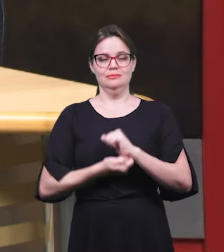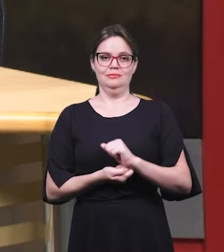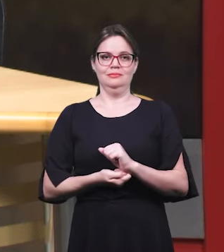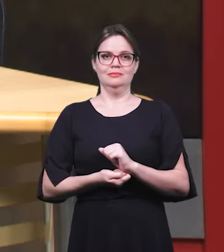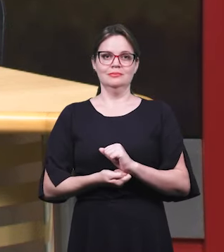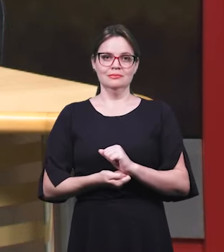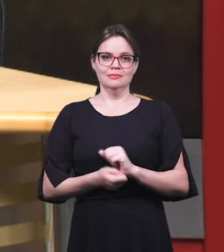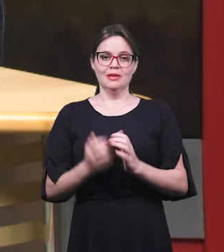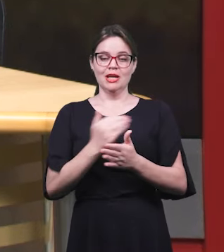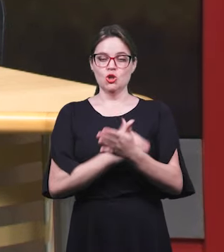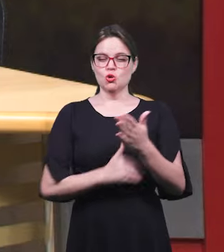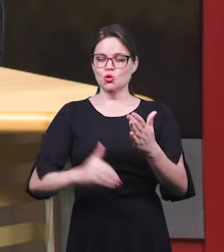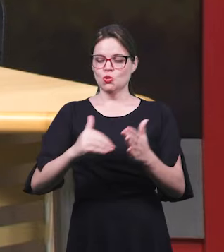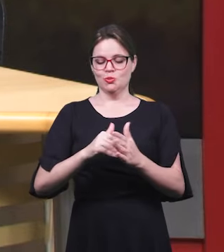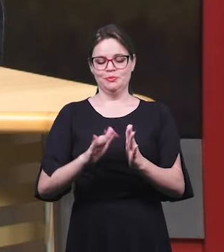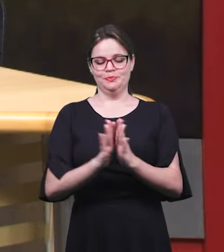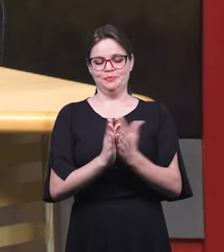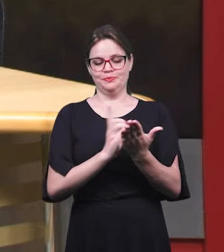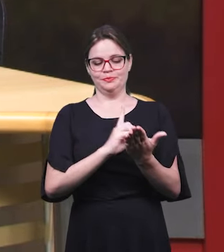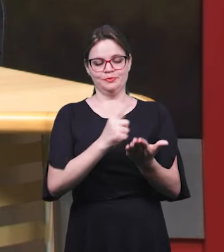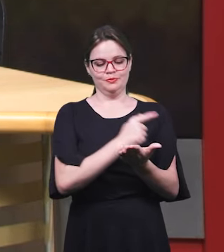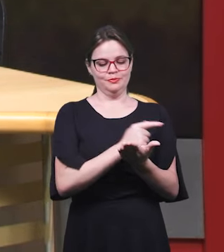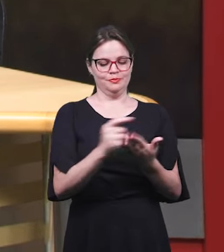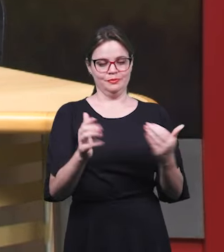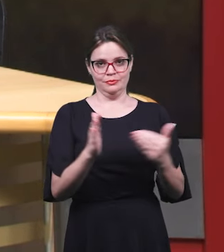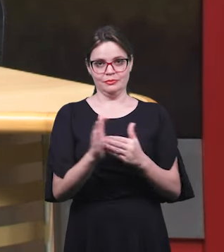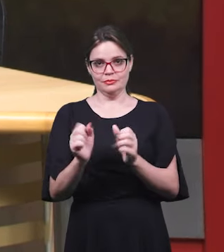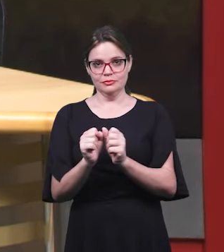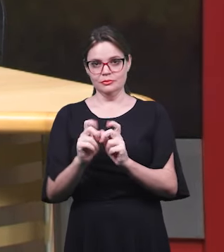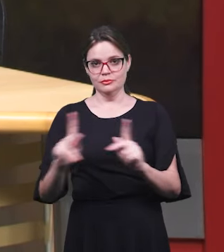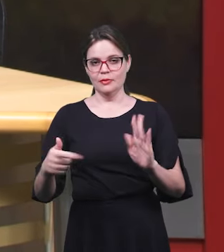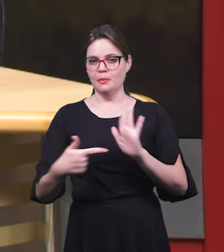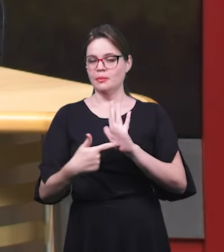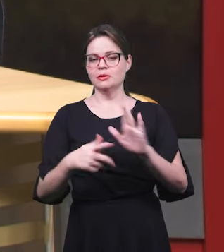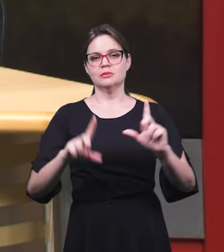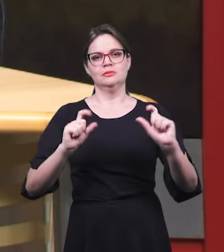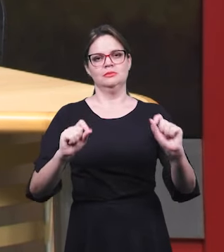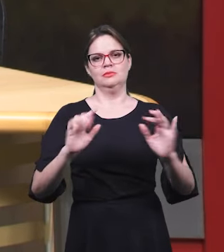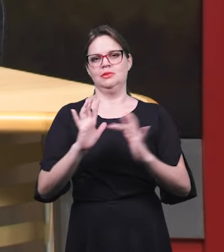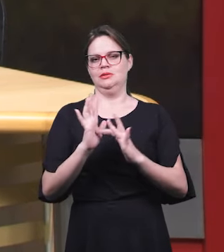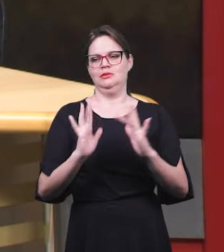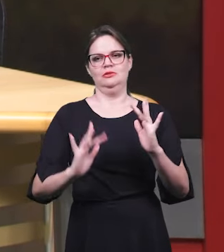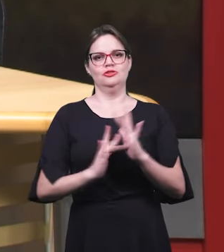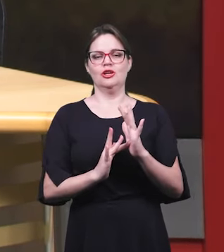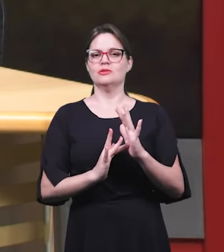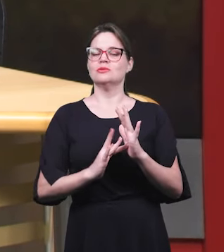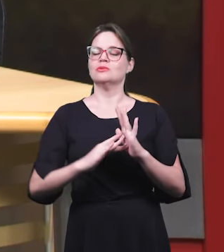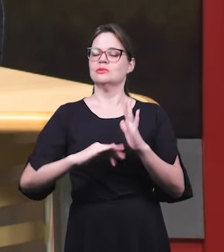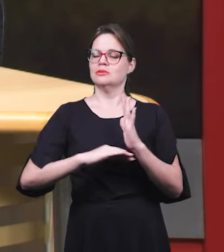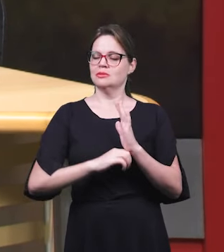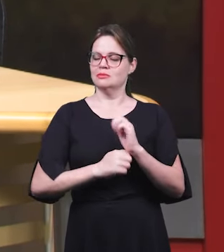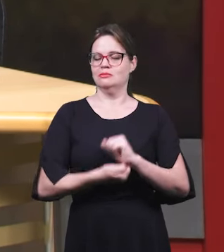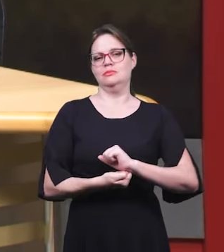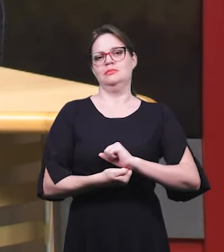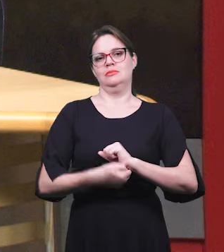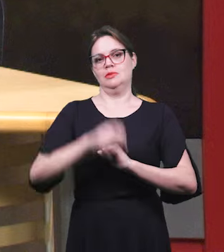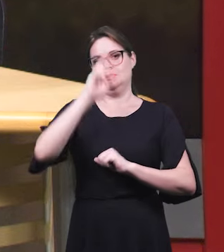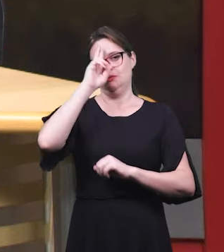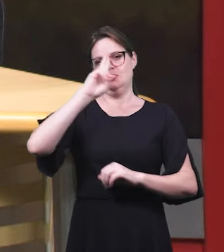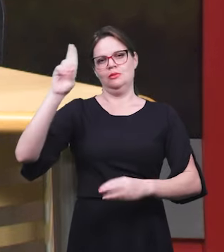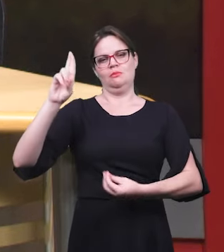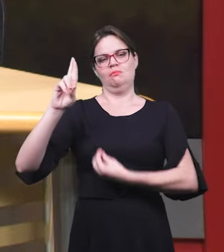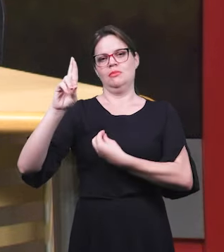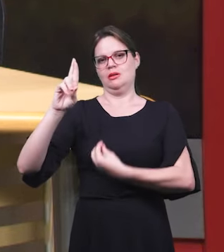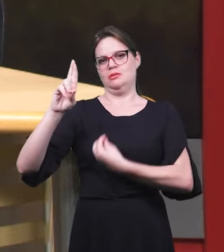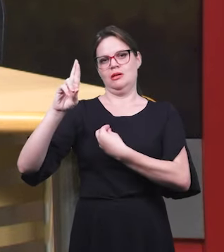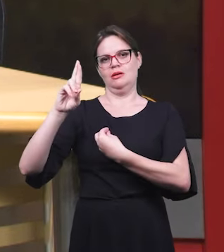Jesus sangue, está em toda a Bíblia, do início ao fim da palavra, desde Gênesis até o Apocalipse, o Senhor está